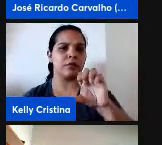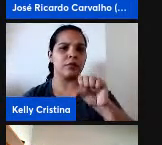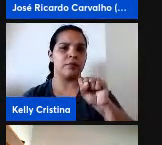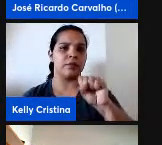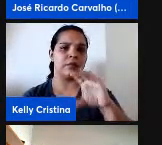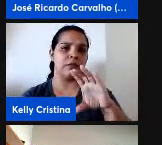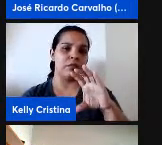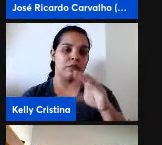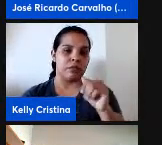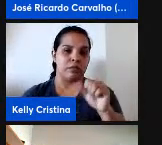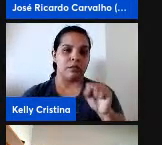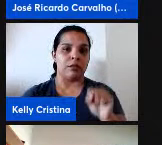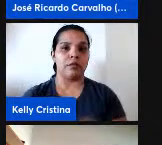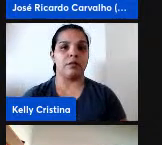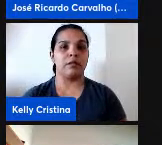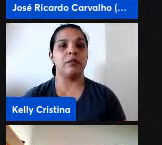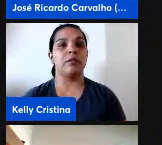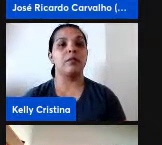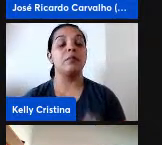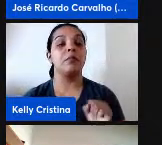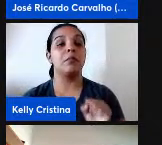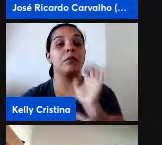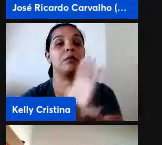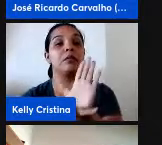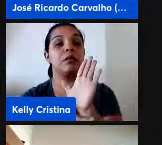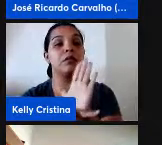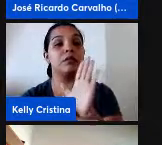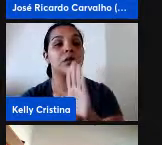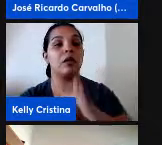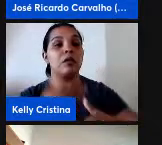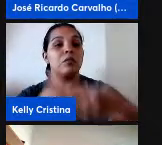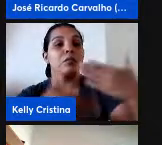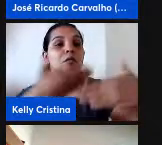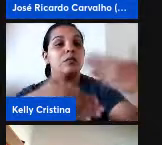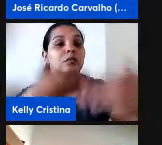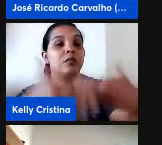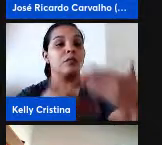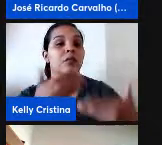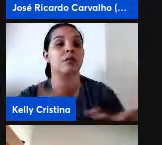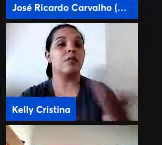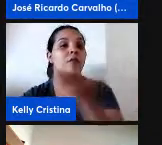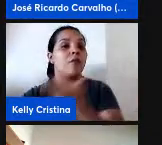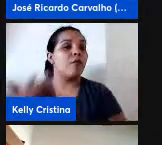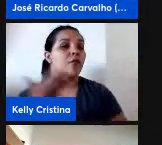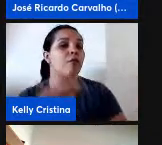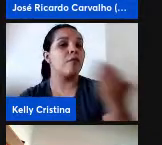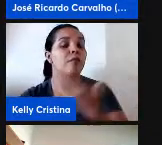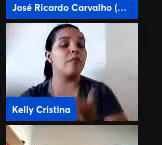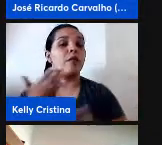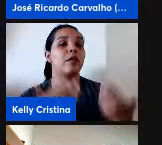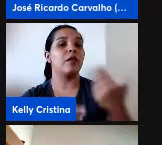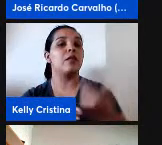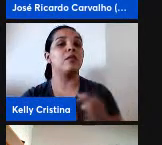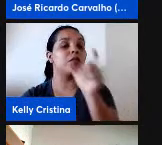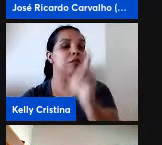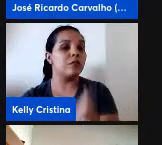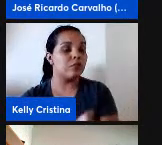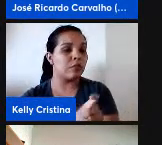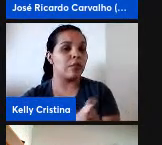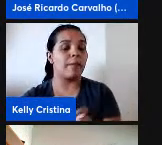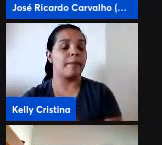podem ajudar no processo de envolvimento do leitor com o texto produzido,